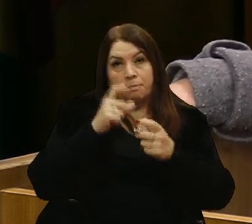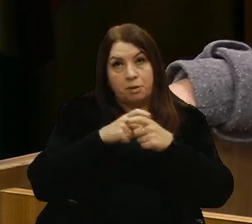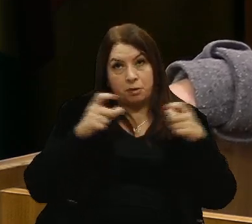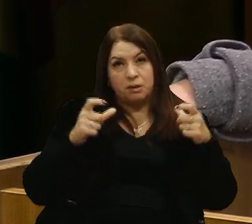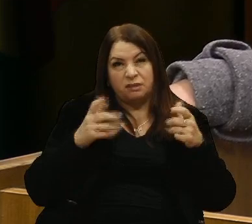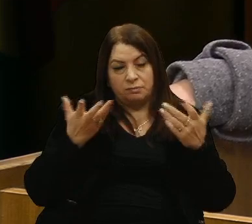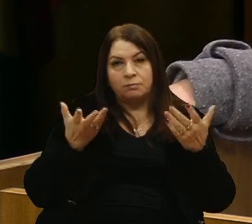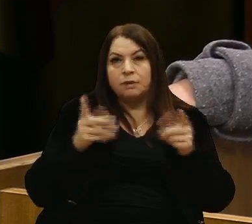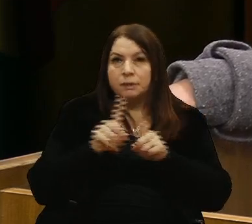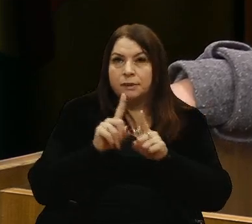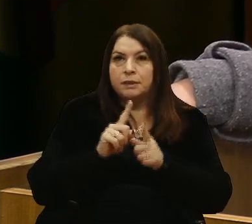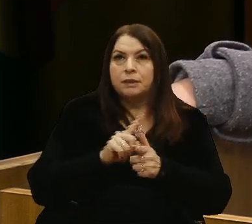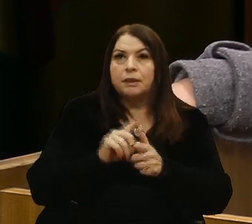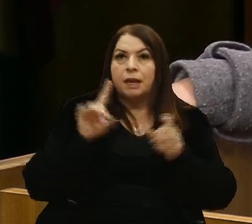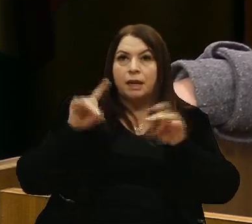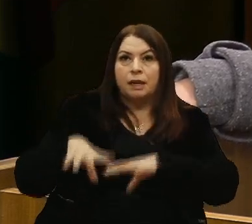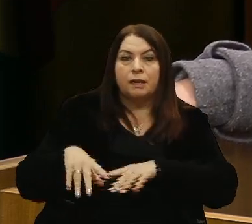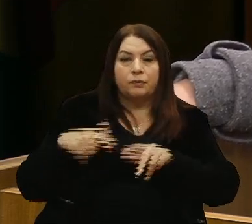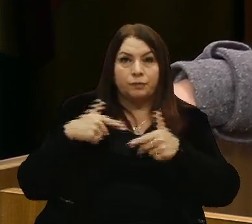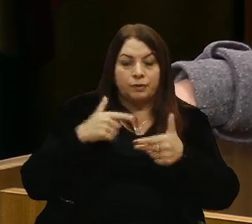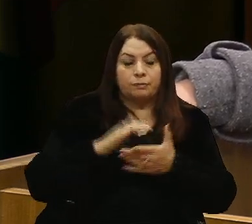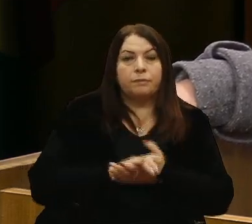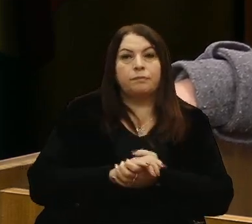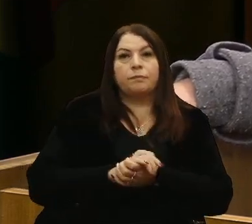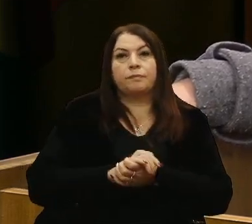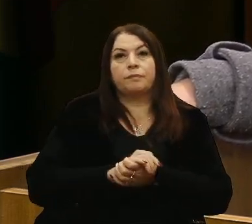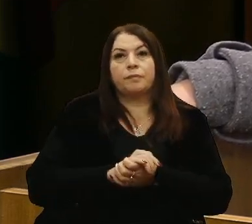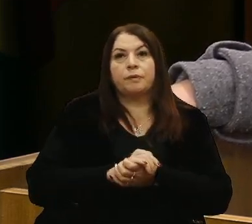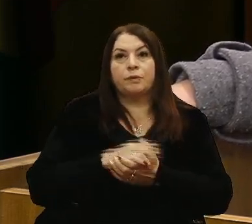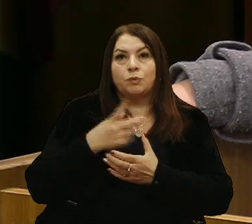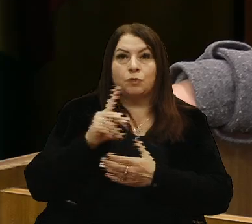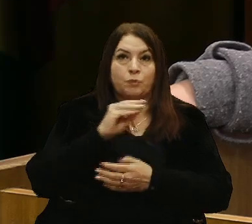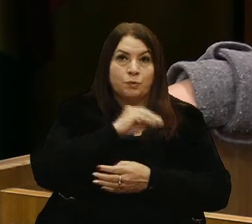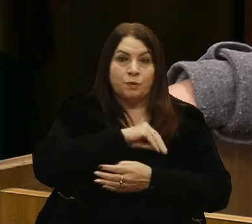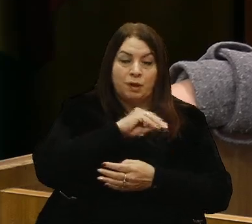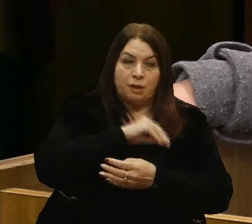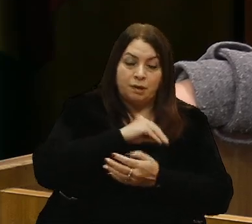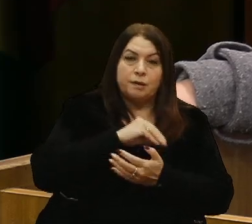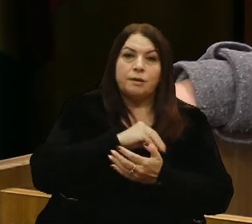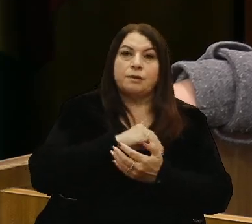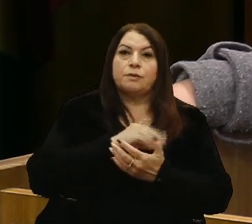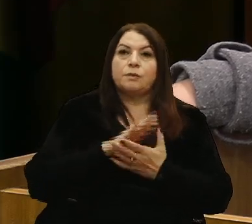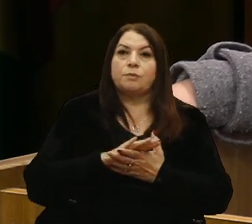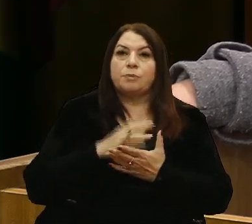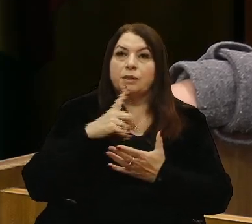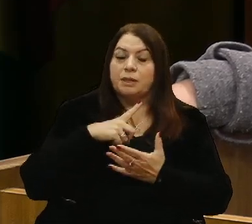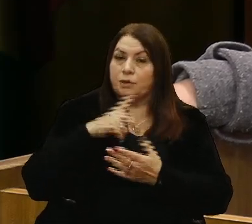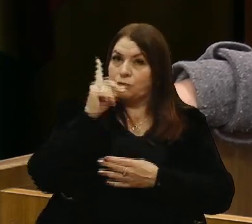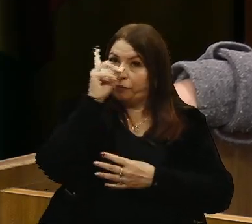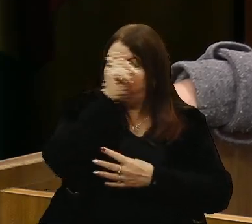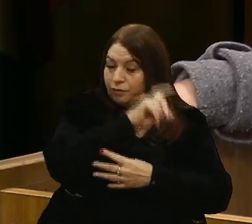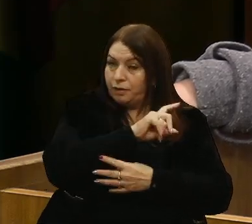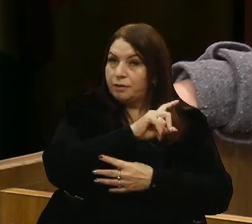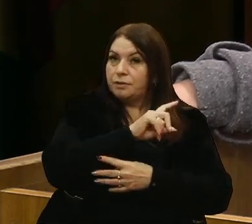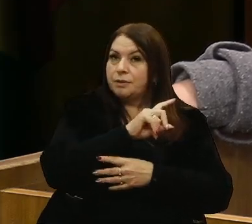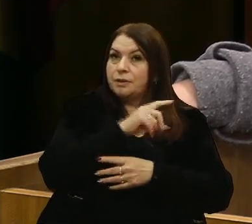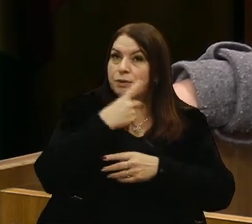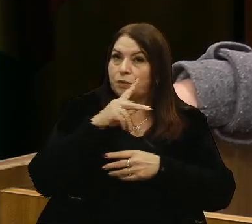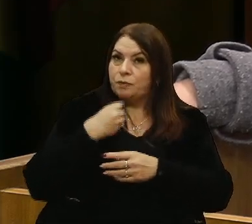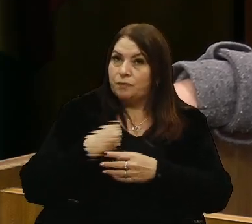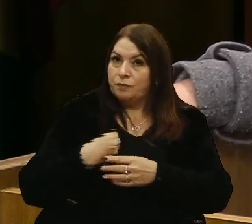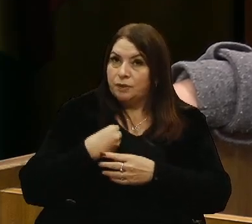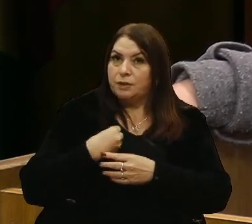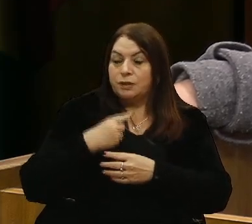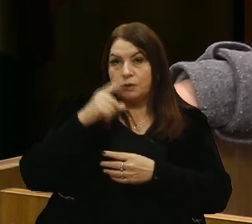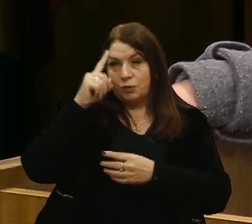das vezes, têm que largar o seu trabalho, a sua renda, passando por diversas dificuldades na sua vida, no